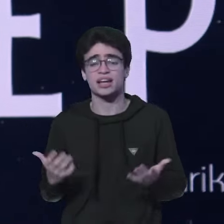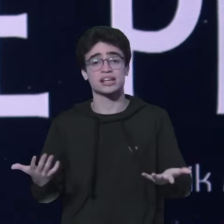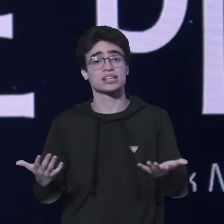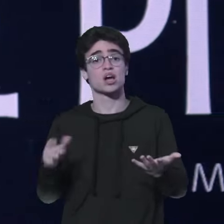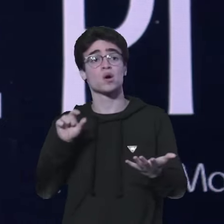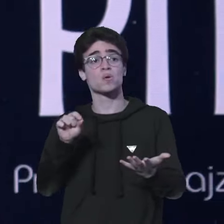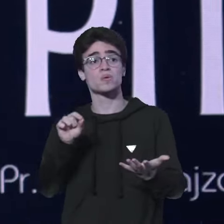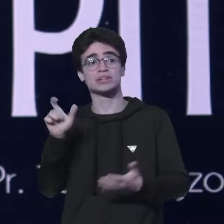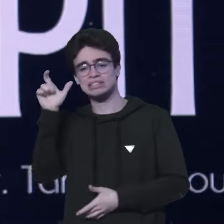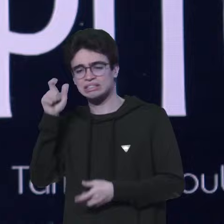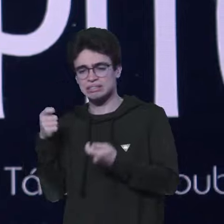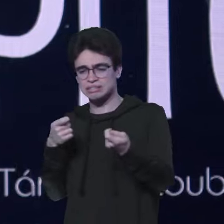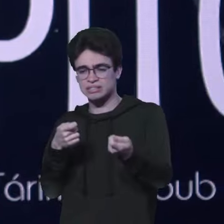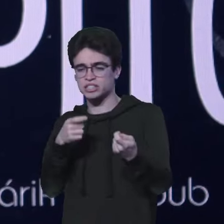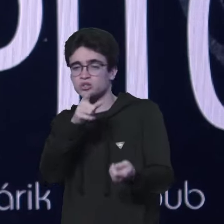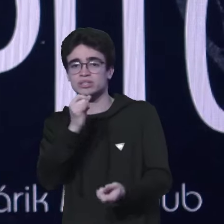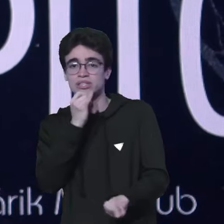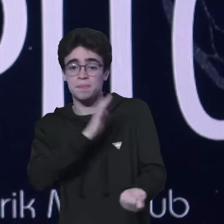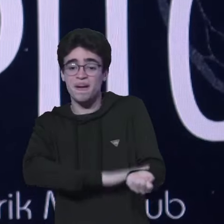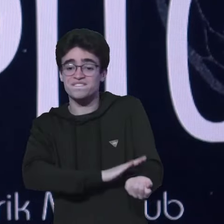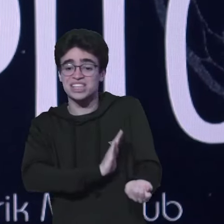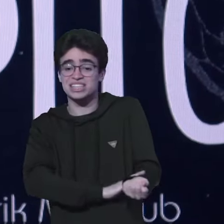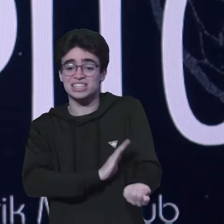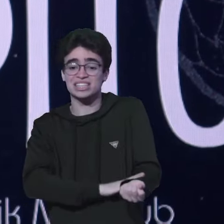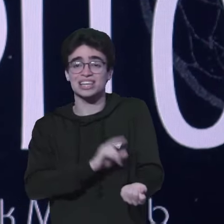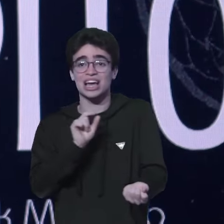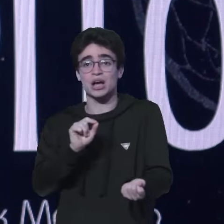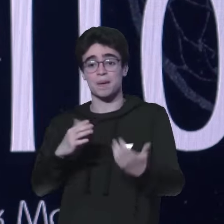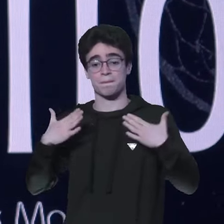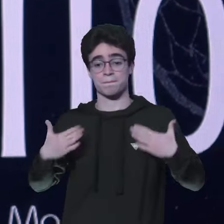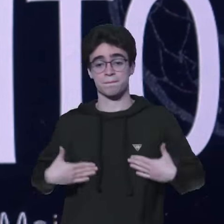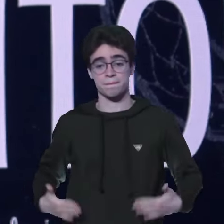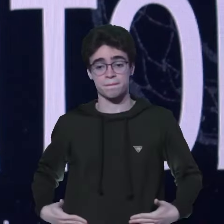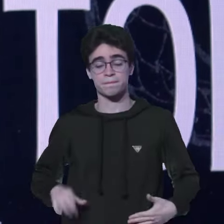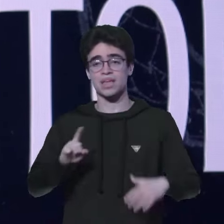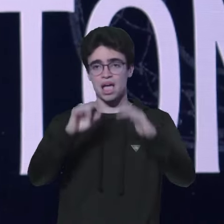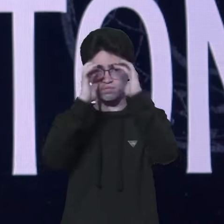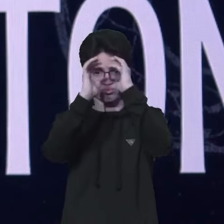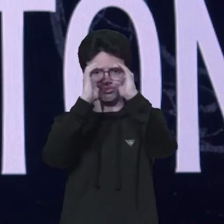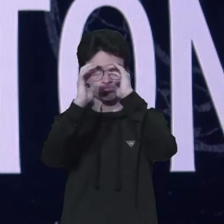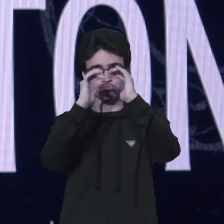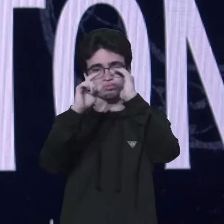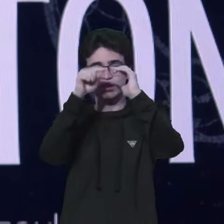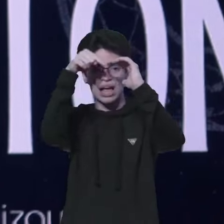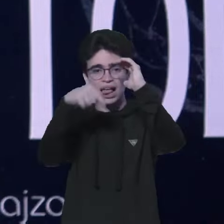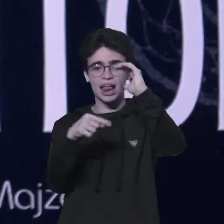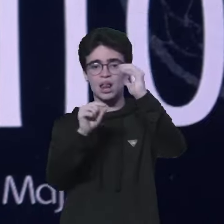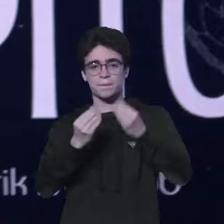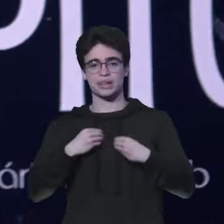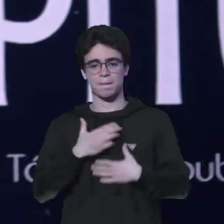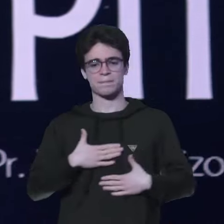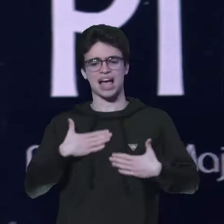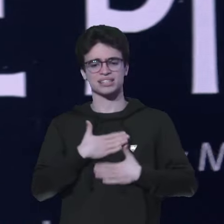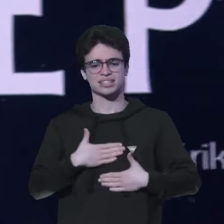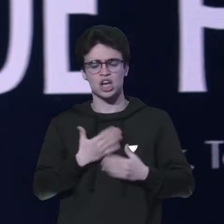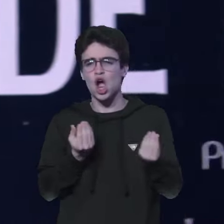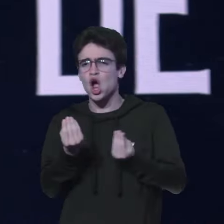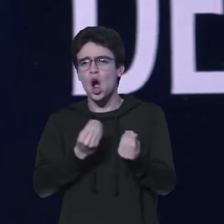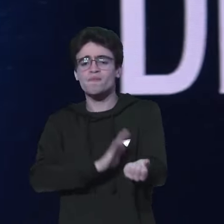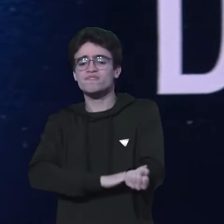Então ele faz você se viciar numa substância do seu próprio corpo, a dopamina. E sabe como ele te